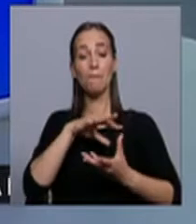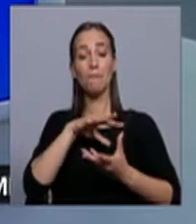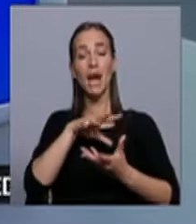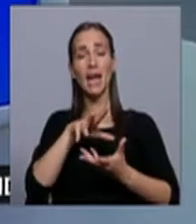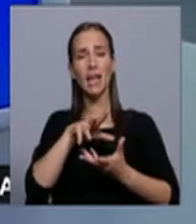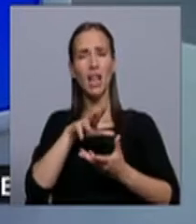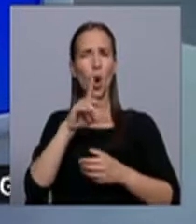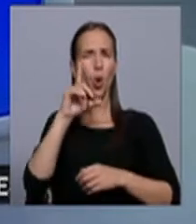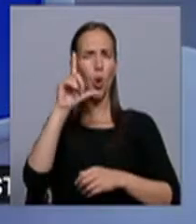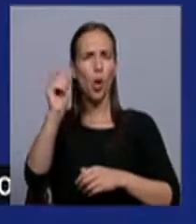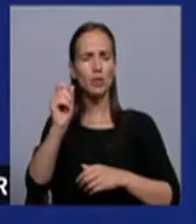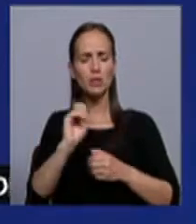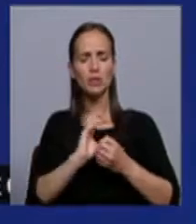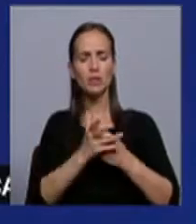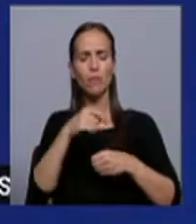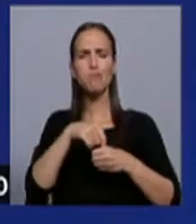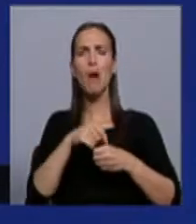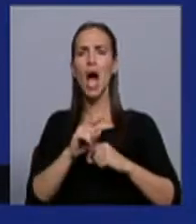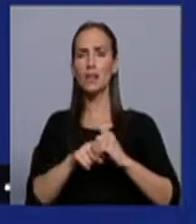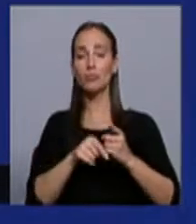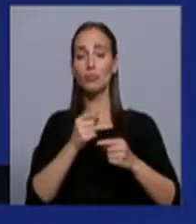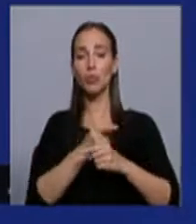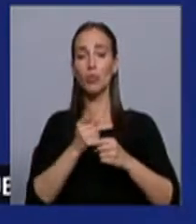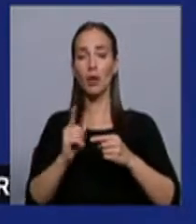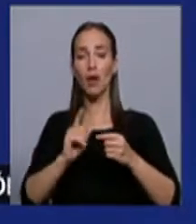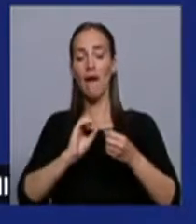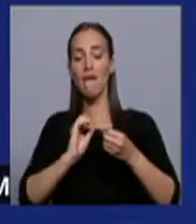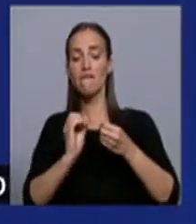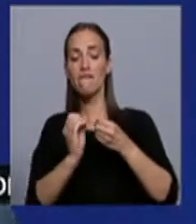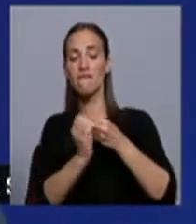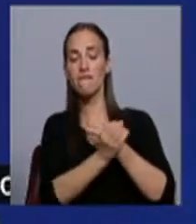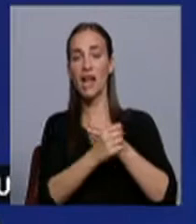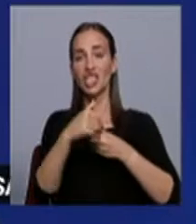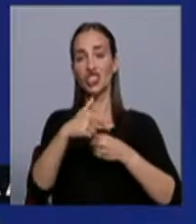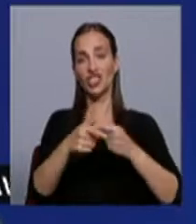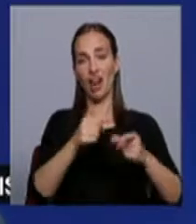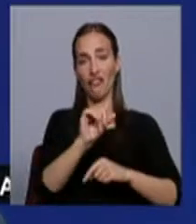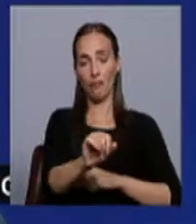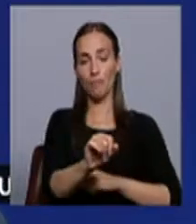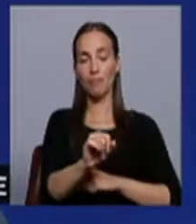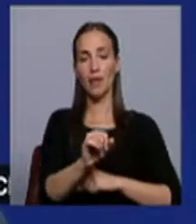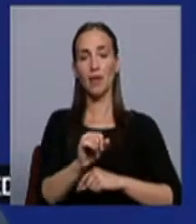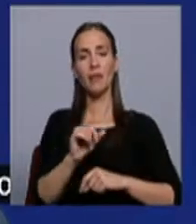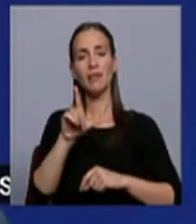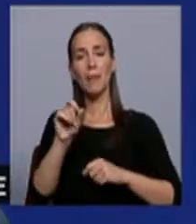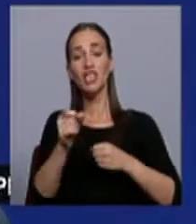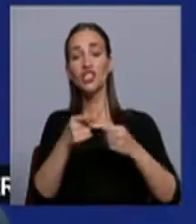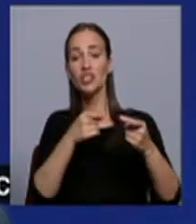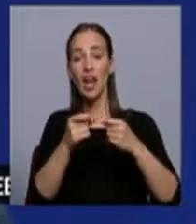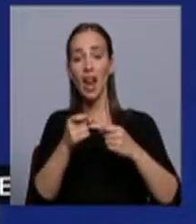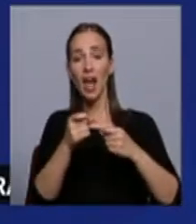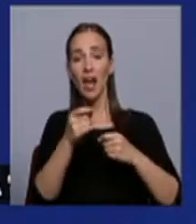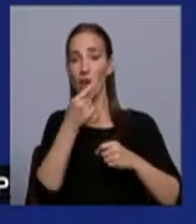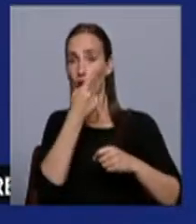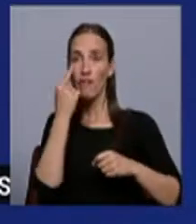conseguimos ver, tentar perceber qual é que será a atmosfera deste exoplaneta tão distante e à